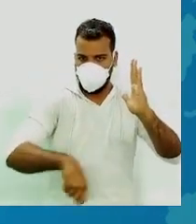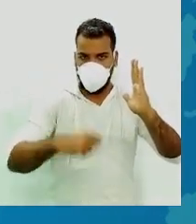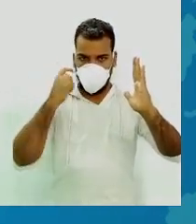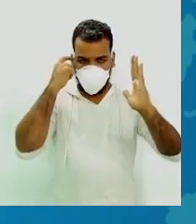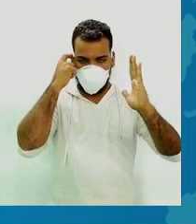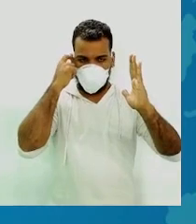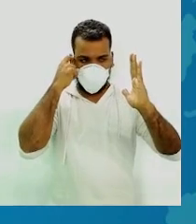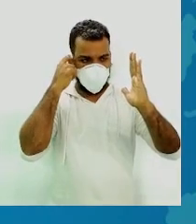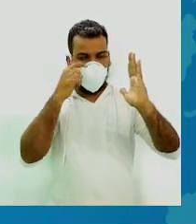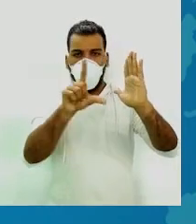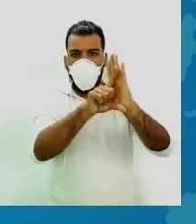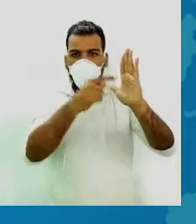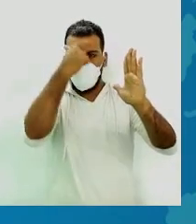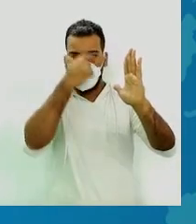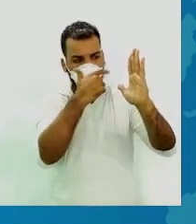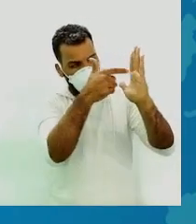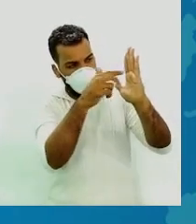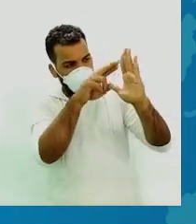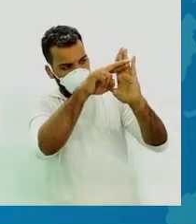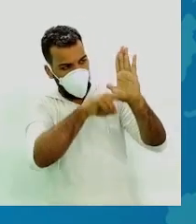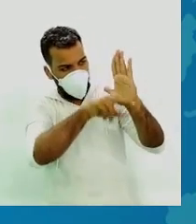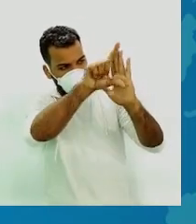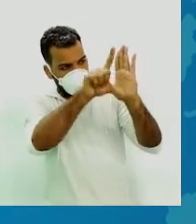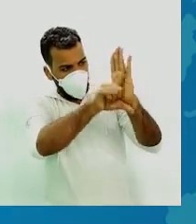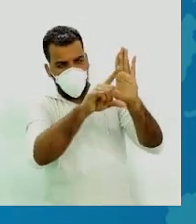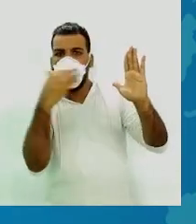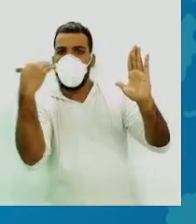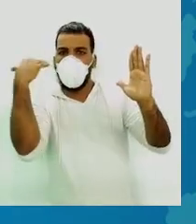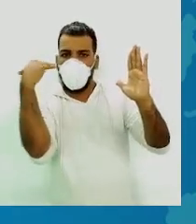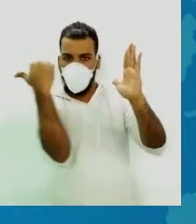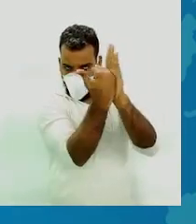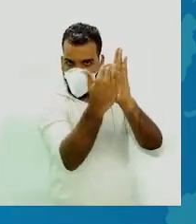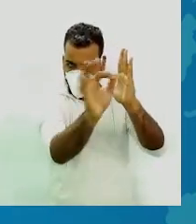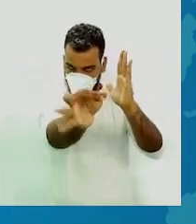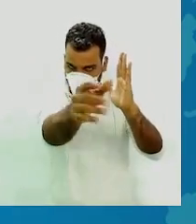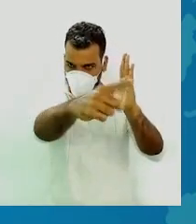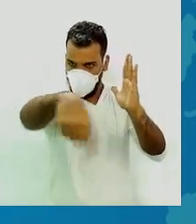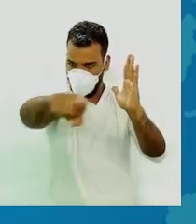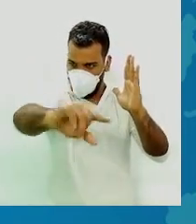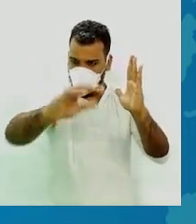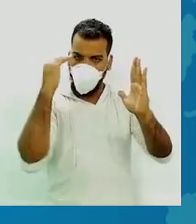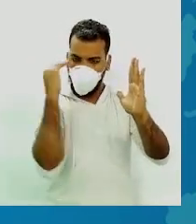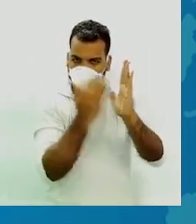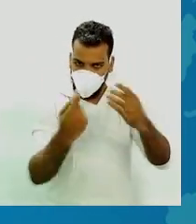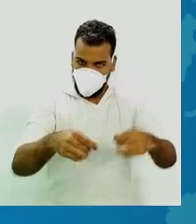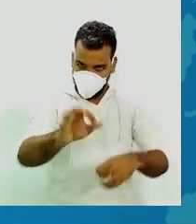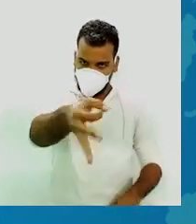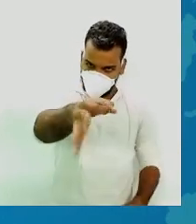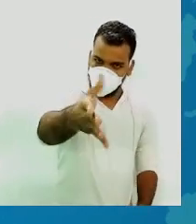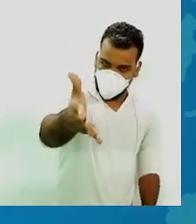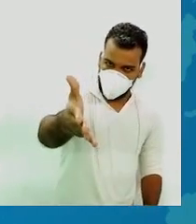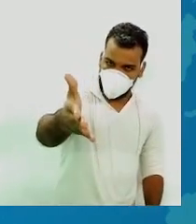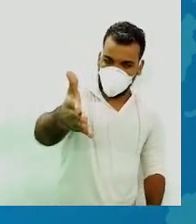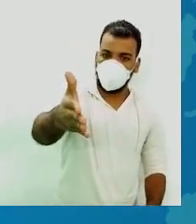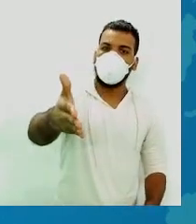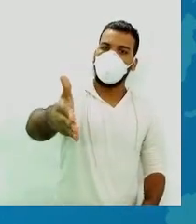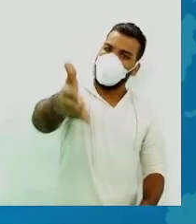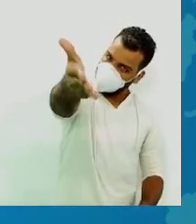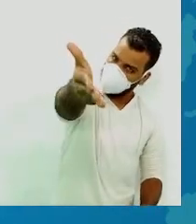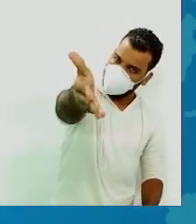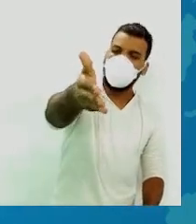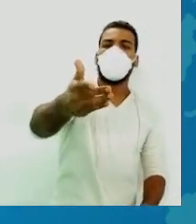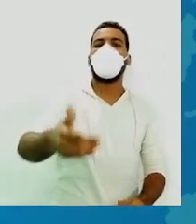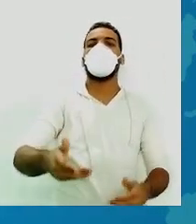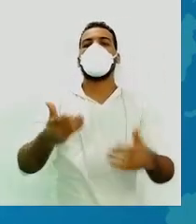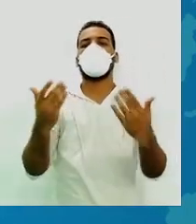ser cumpridores de uma moral, né, que é trazida a nós pela sociedade que estamos ali, que fazemos parte. Então,